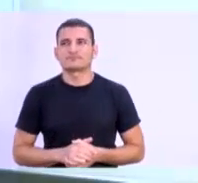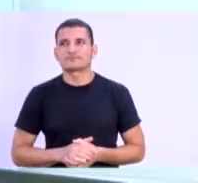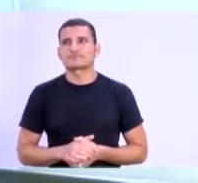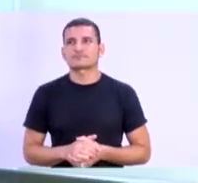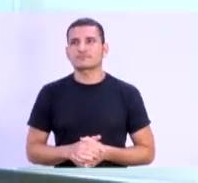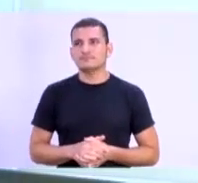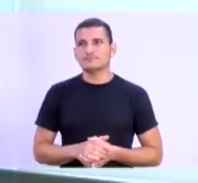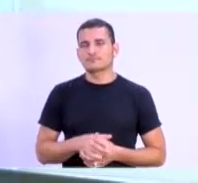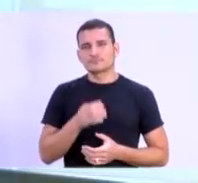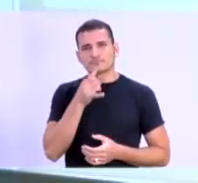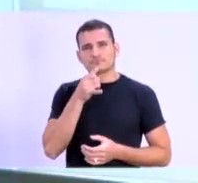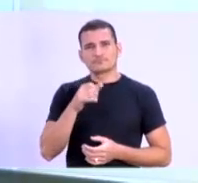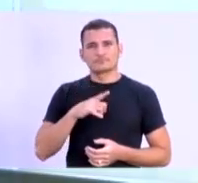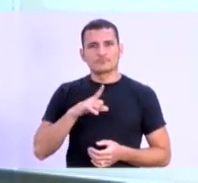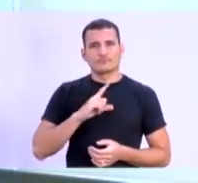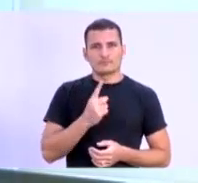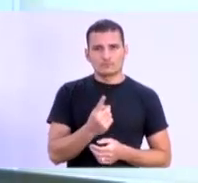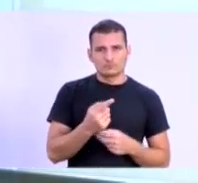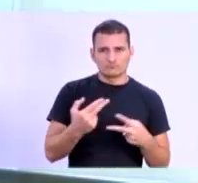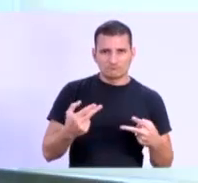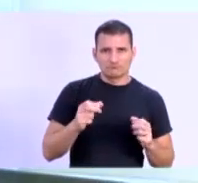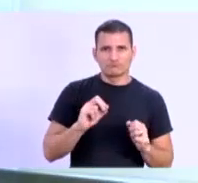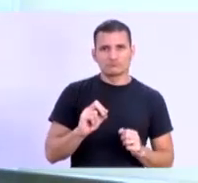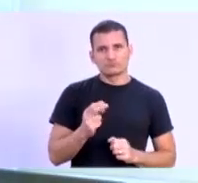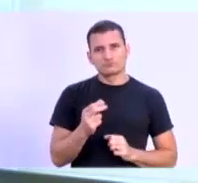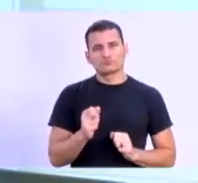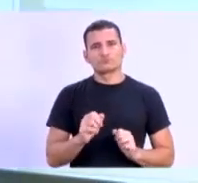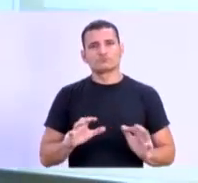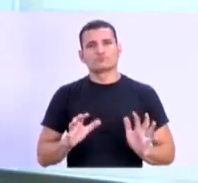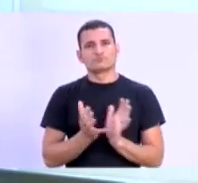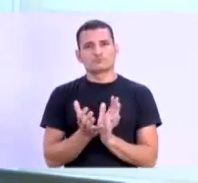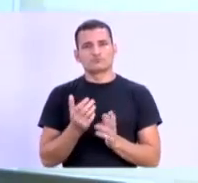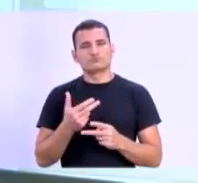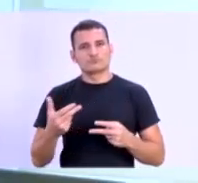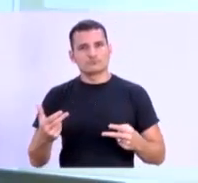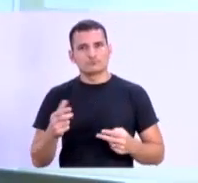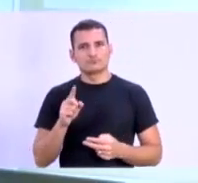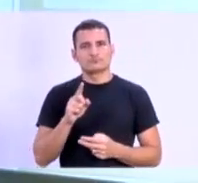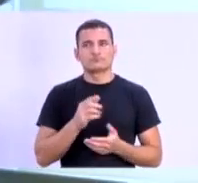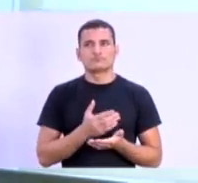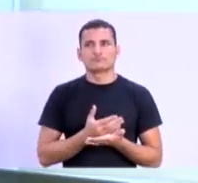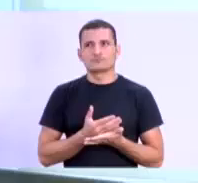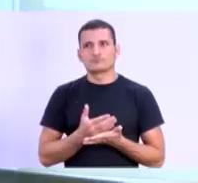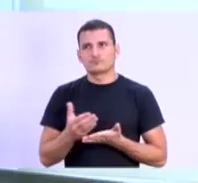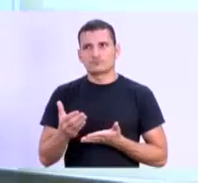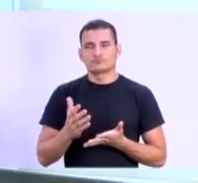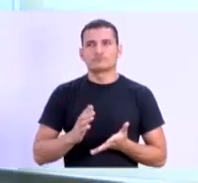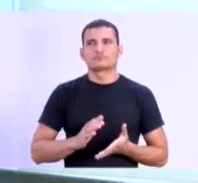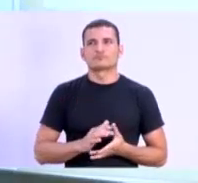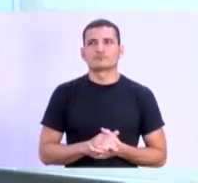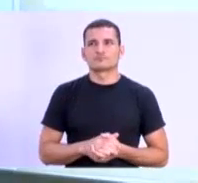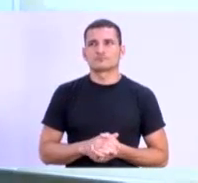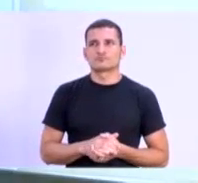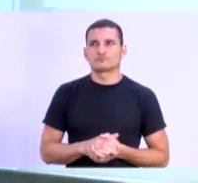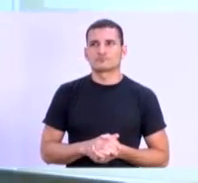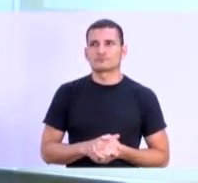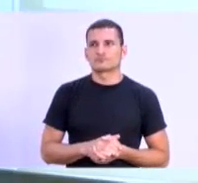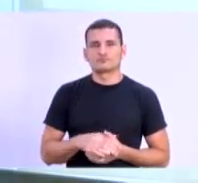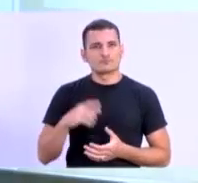se existe um só objeto desse tipo, pode ter uma coleção desses objetos. Aí você começa, né, a realmente pensar